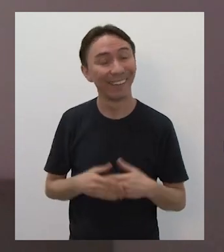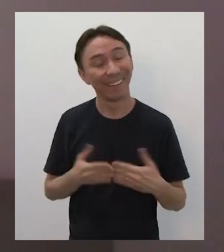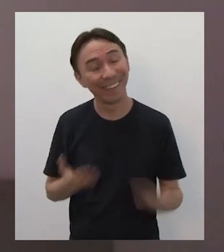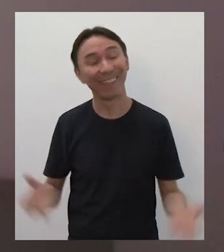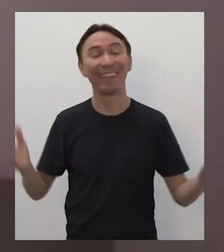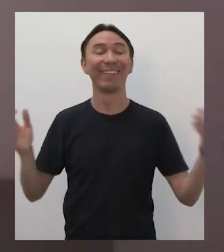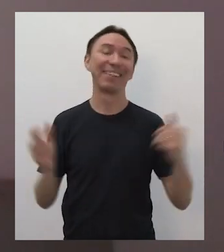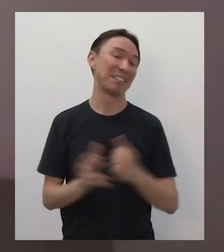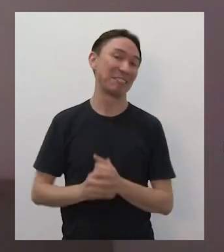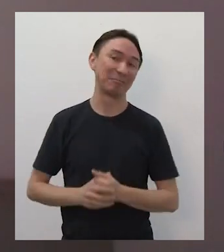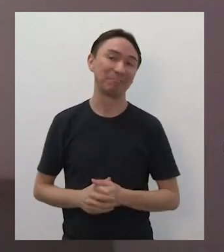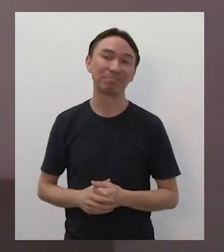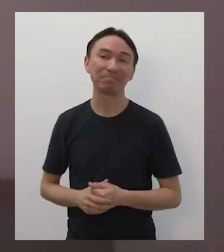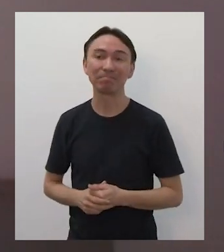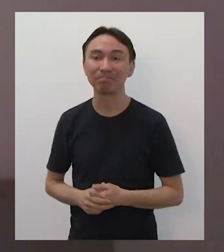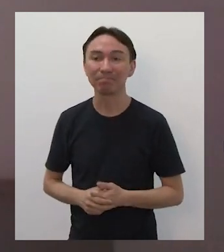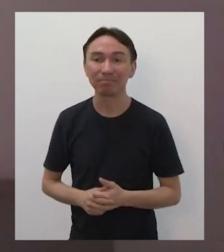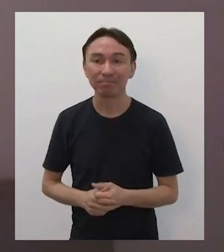questão do